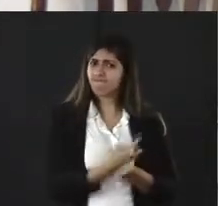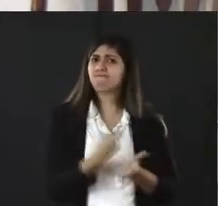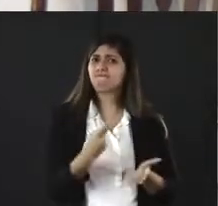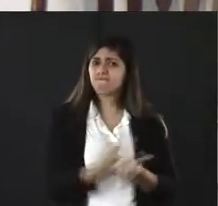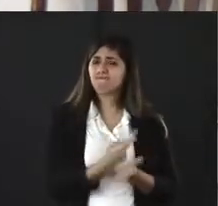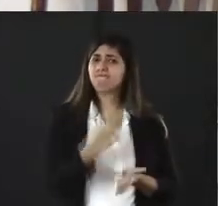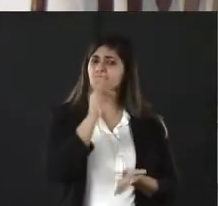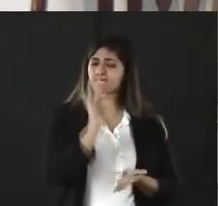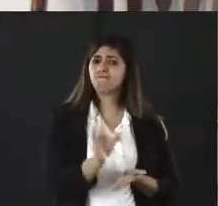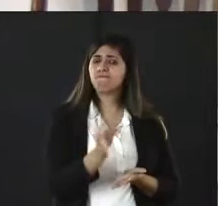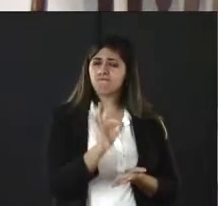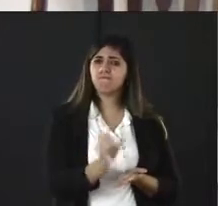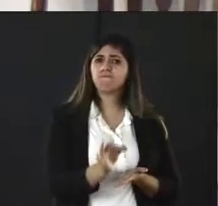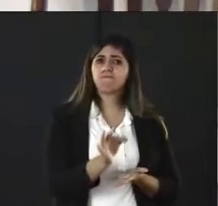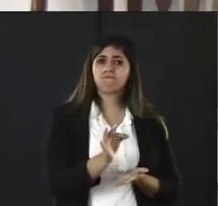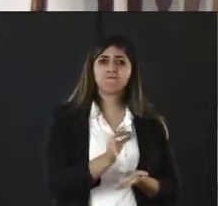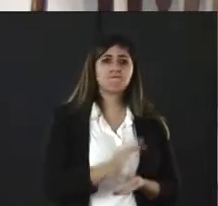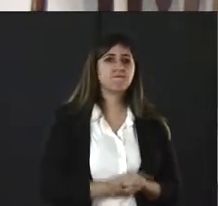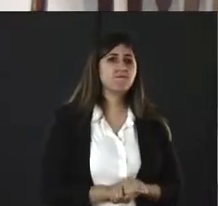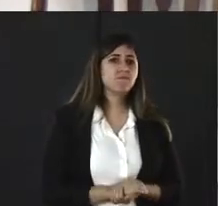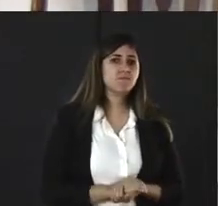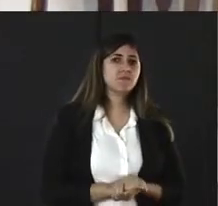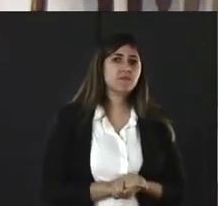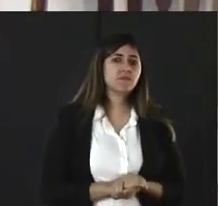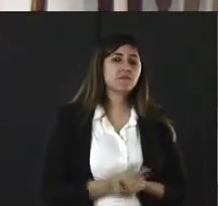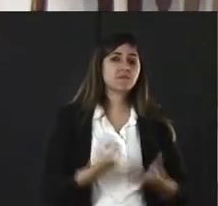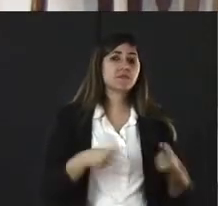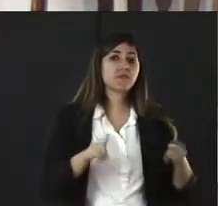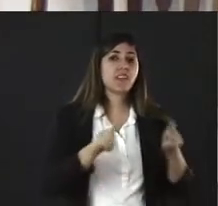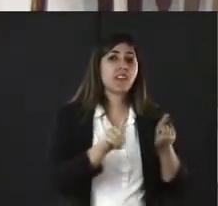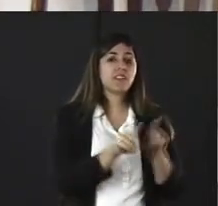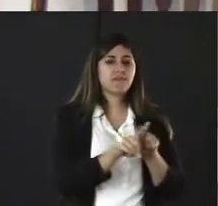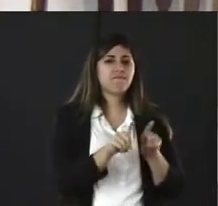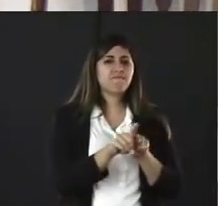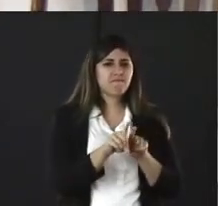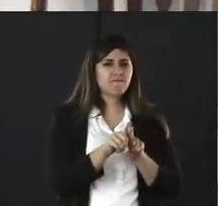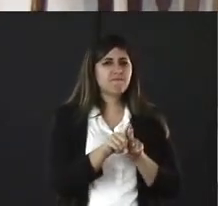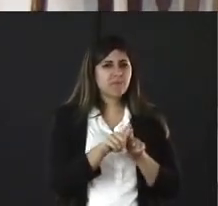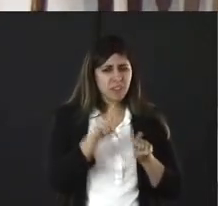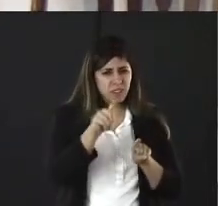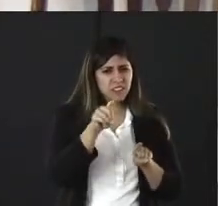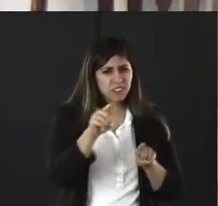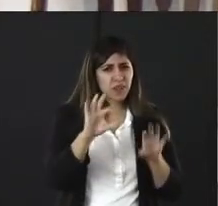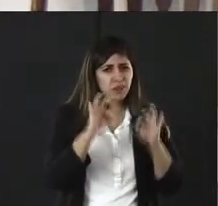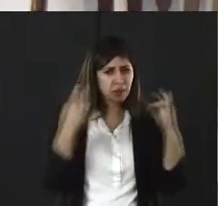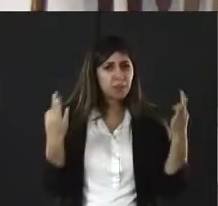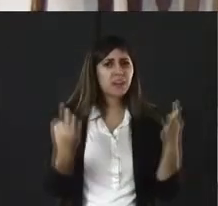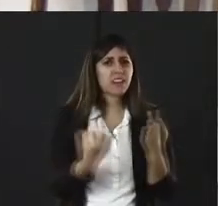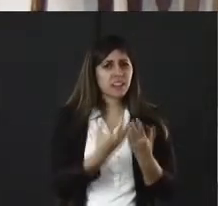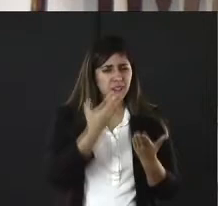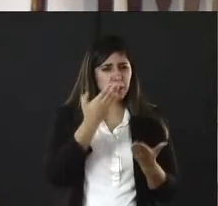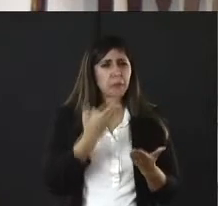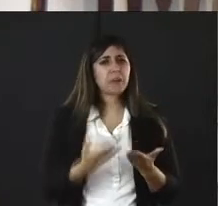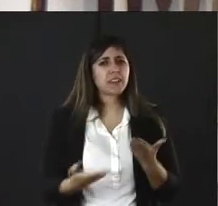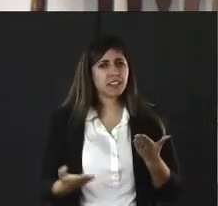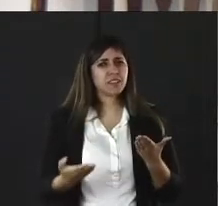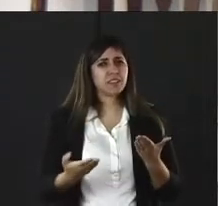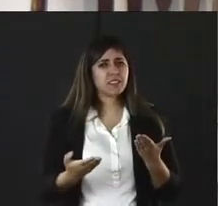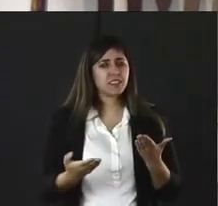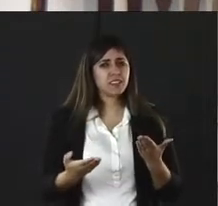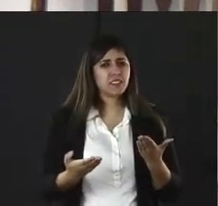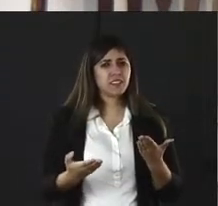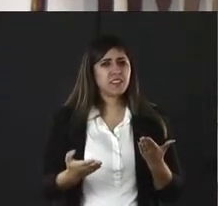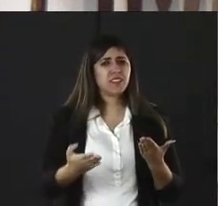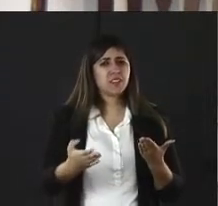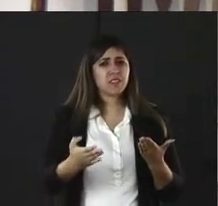mesmo e eu quero me solidarizar inclusive as família as aos familiares ea todos aqueles